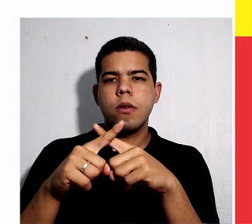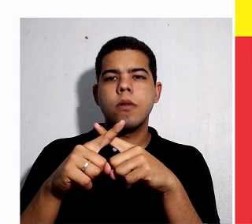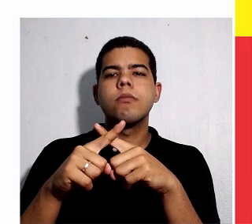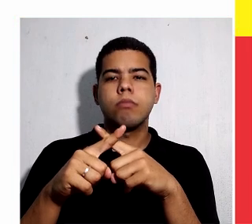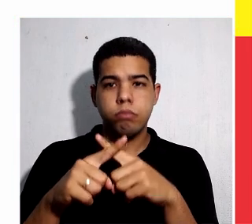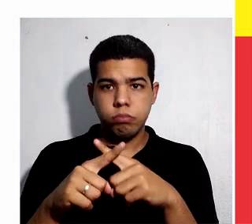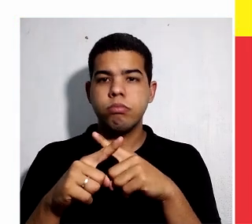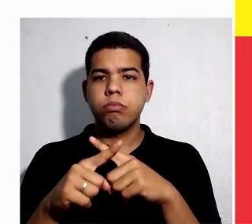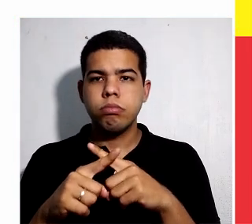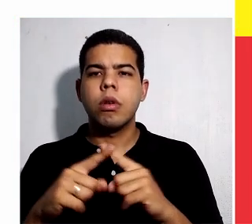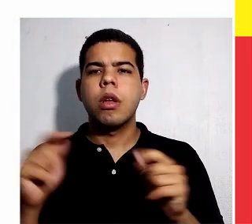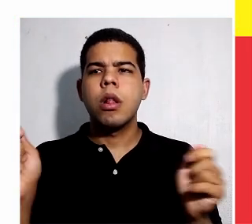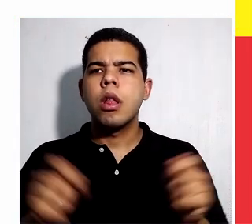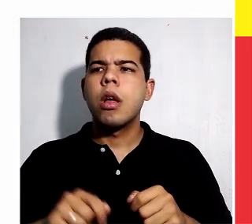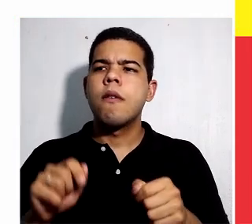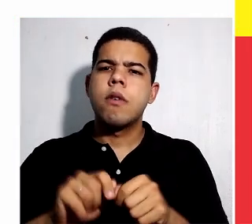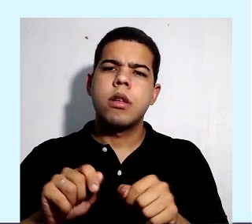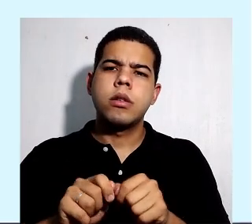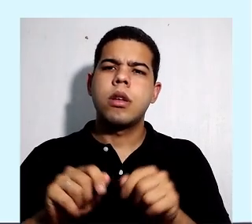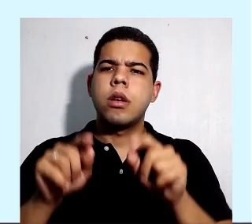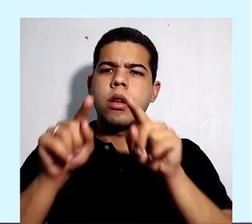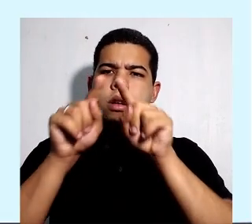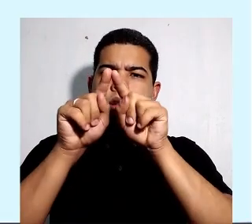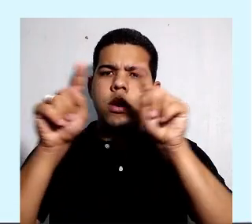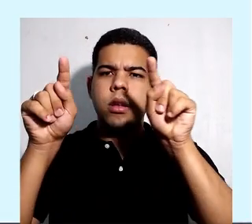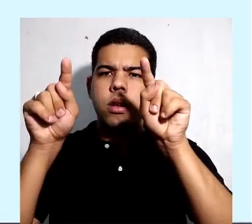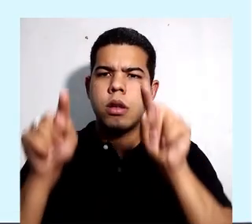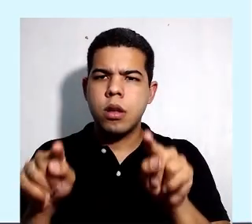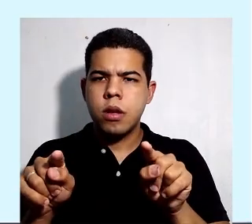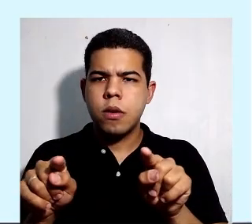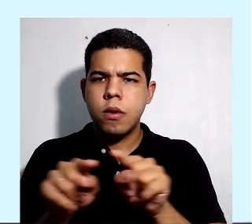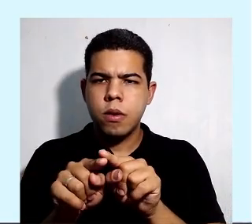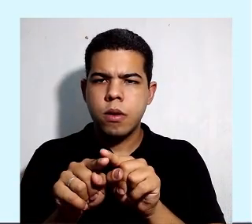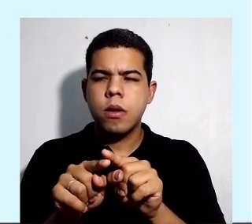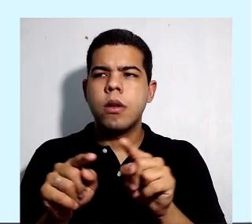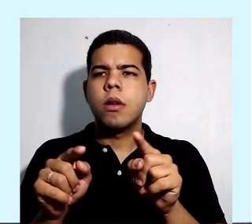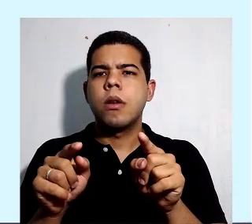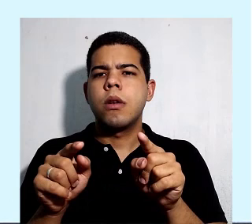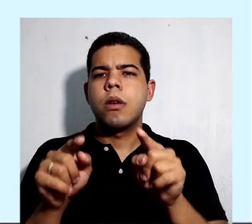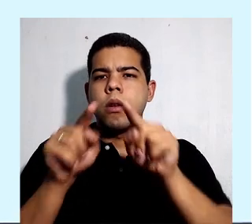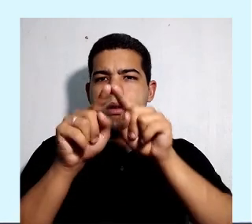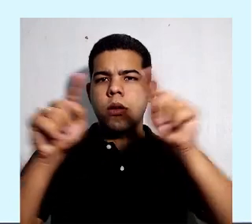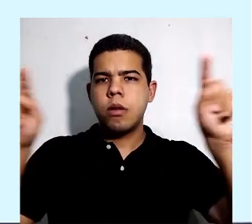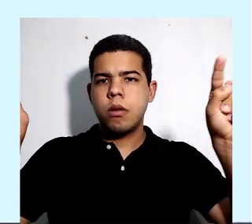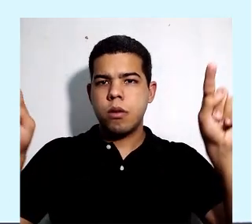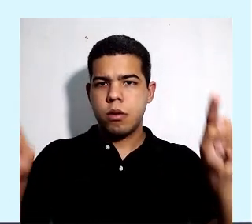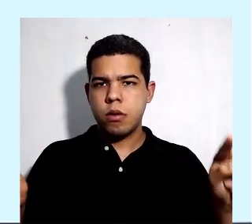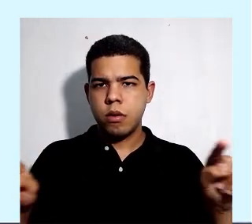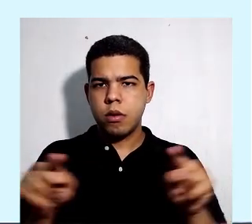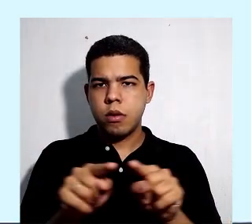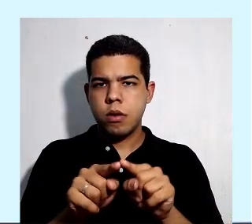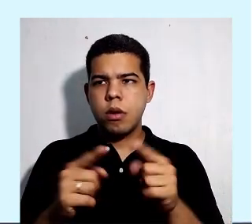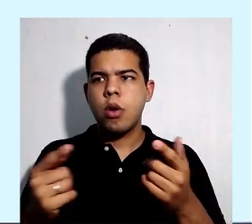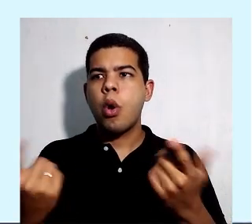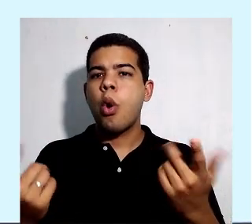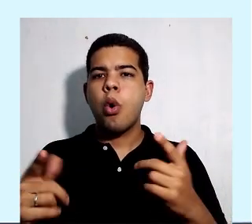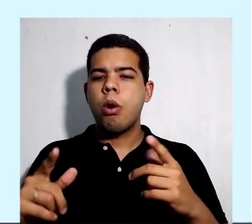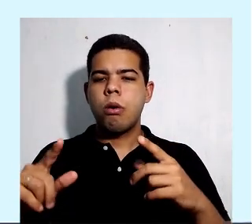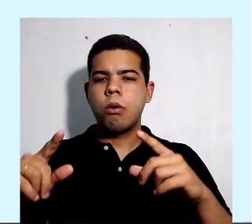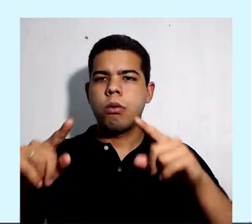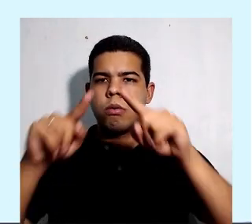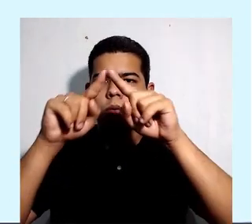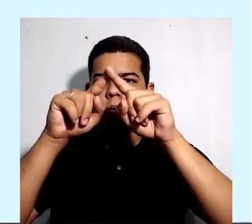quantidades. E isso você pode fazer para o quadrado, para o triângulo, para o retângulo. Ah, mas para o triângulo não